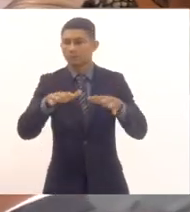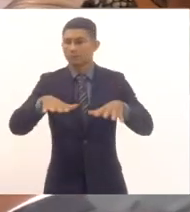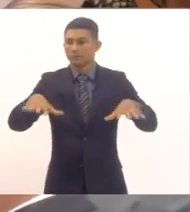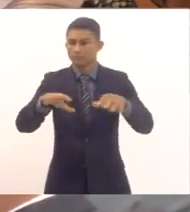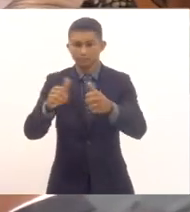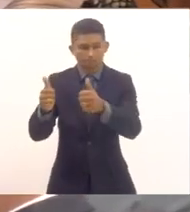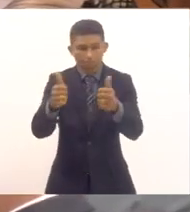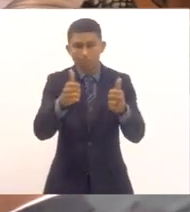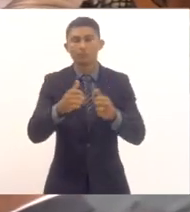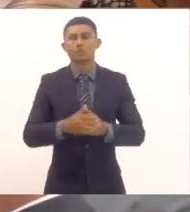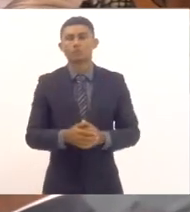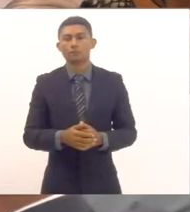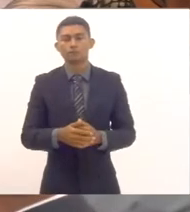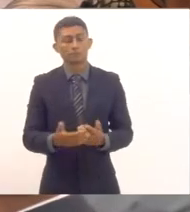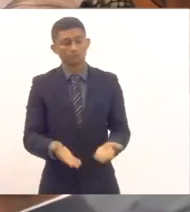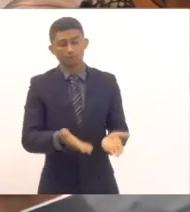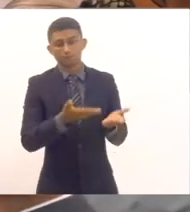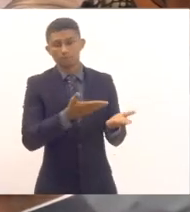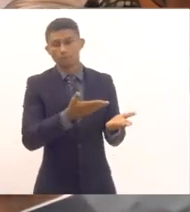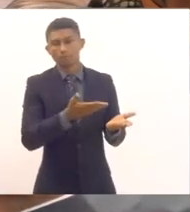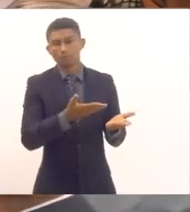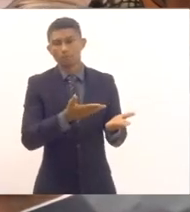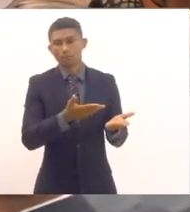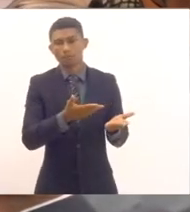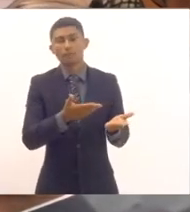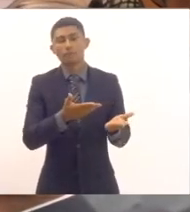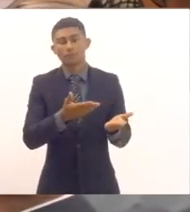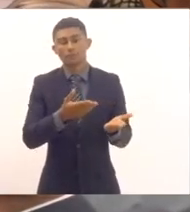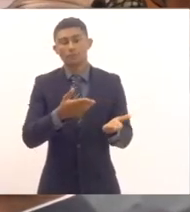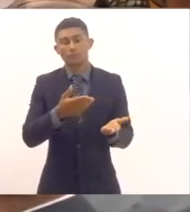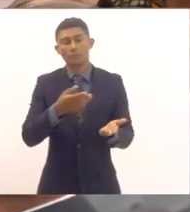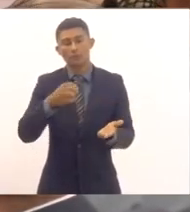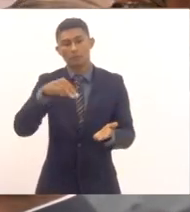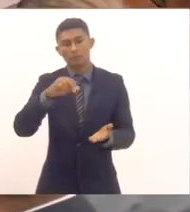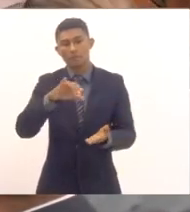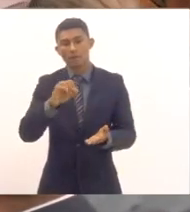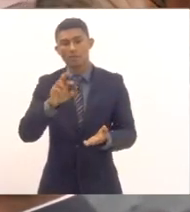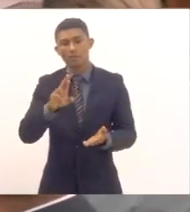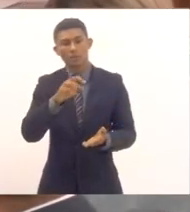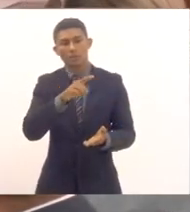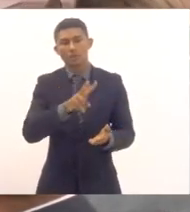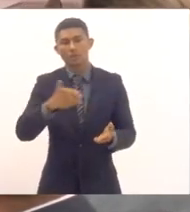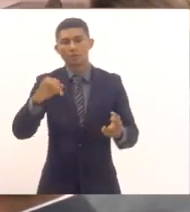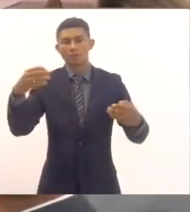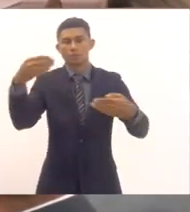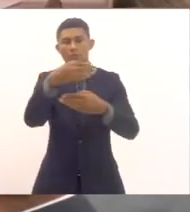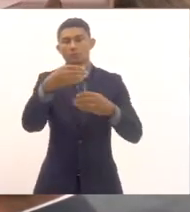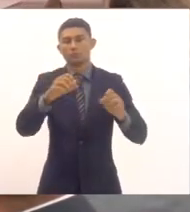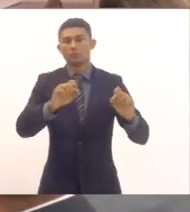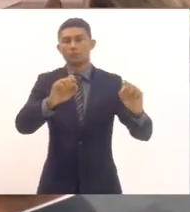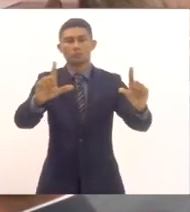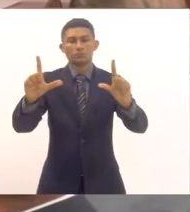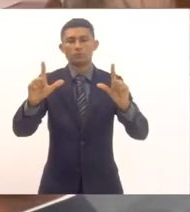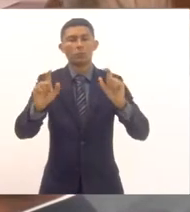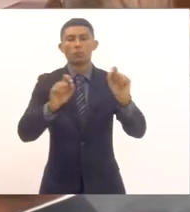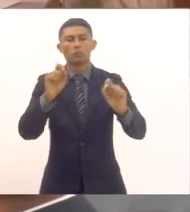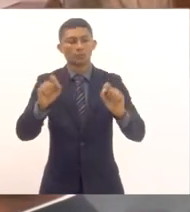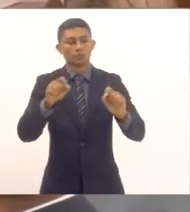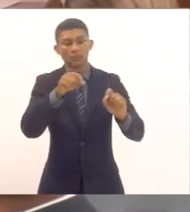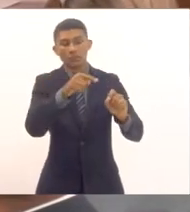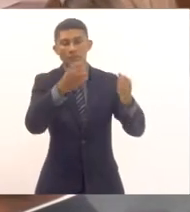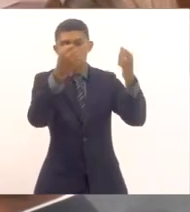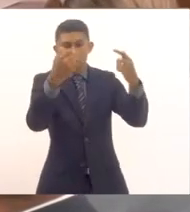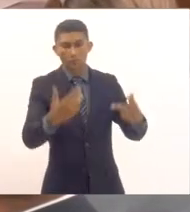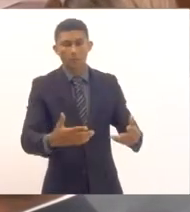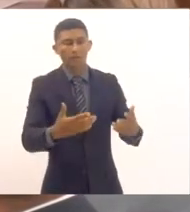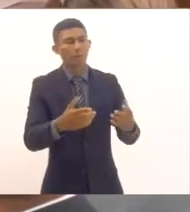é o Major Major concentra para fazer uma breve apresentação falando um pouquinho da operação Estação segura só